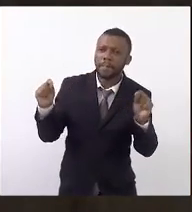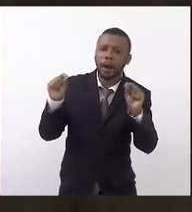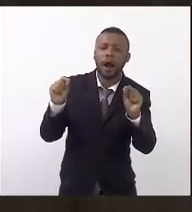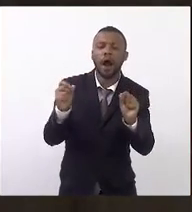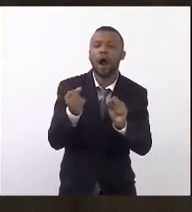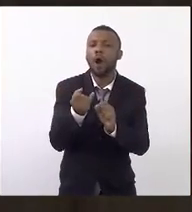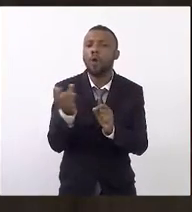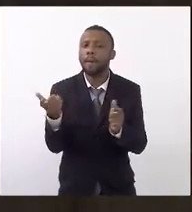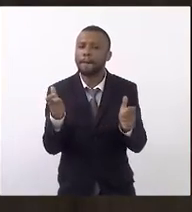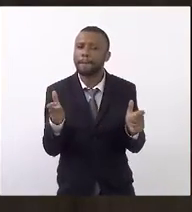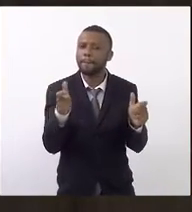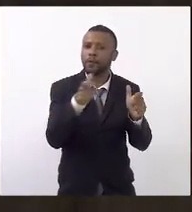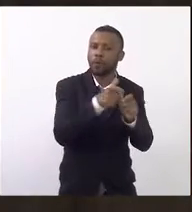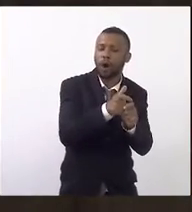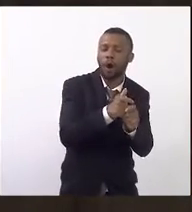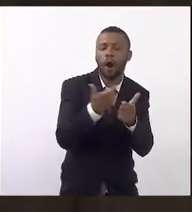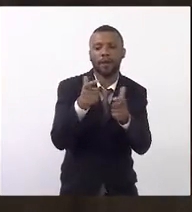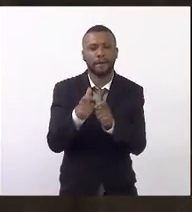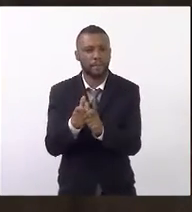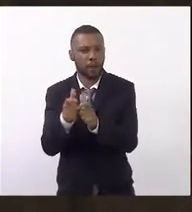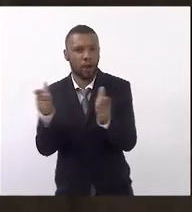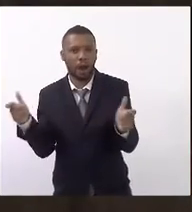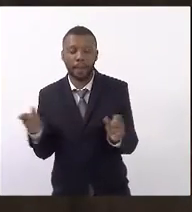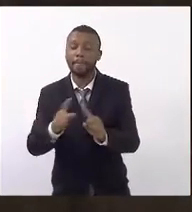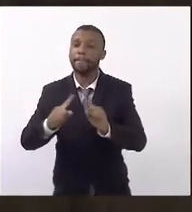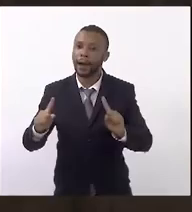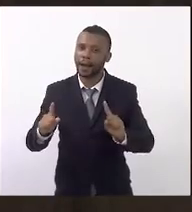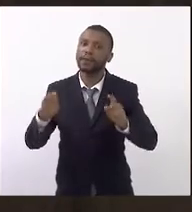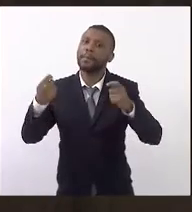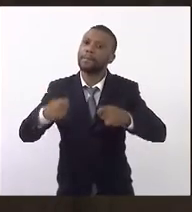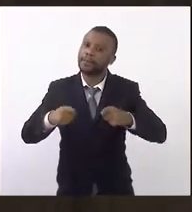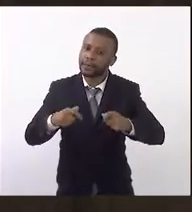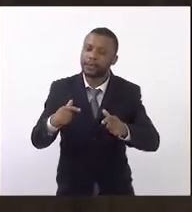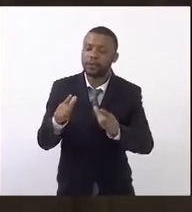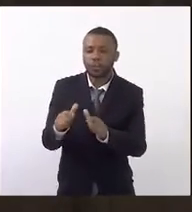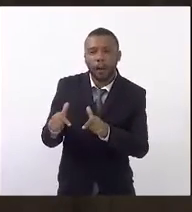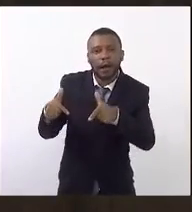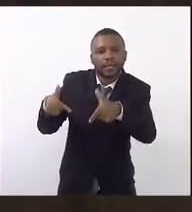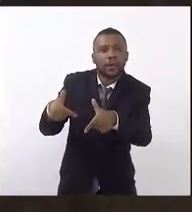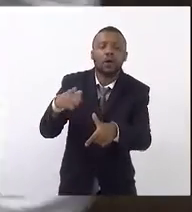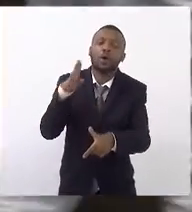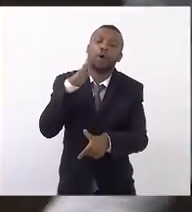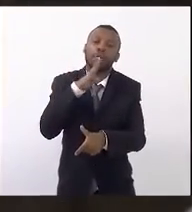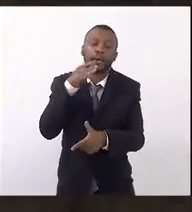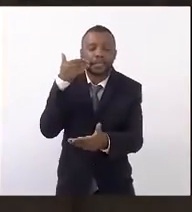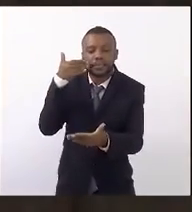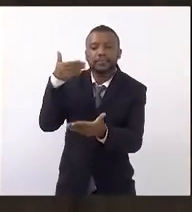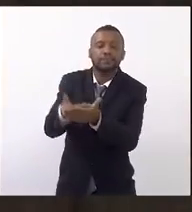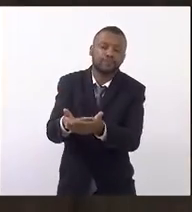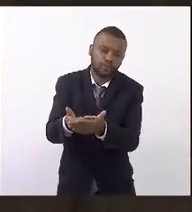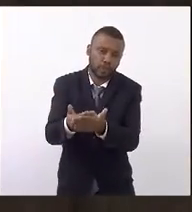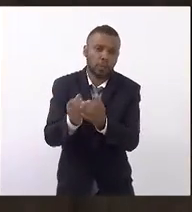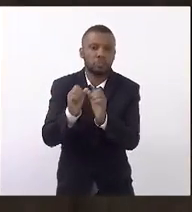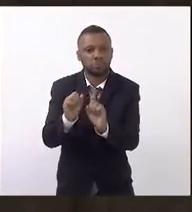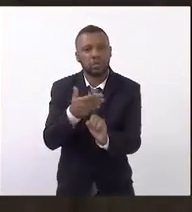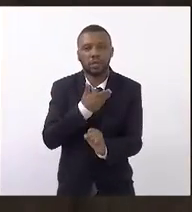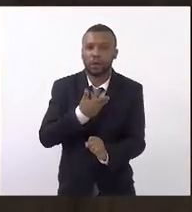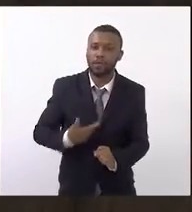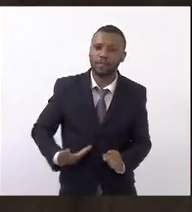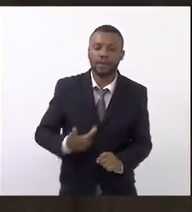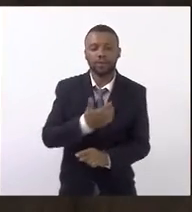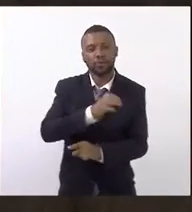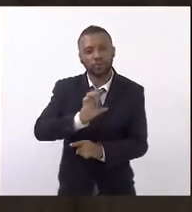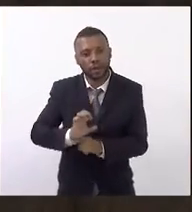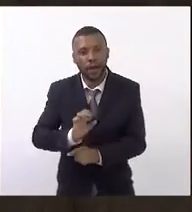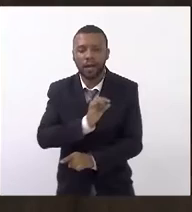menores, outros maiores, mas que demandam ali de uma ação emergencial, seja do governo do Estado, seja